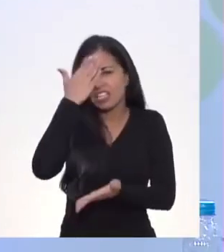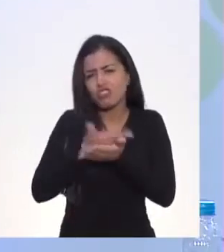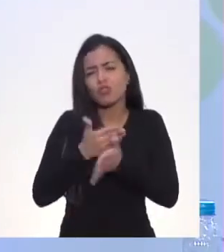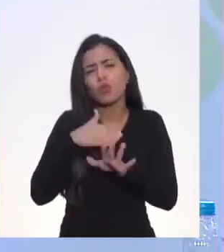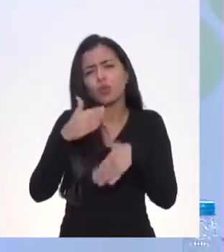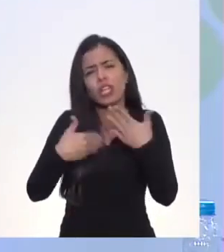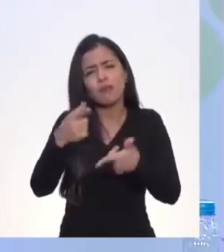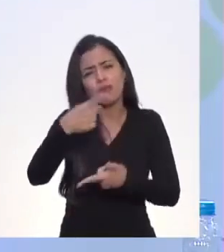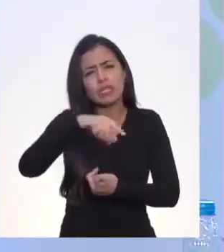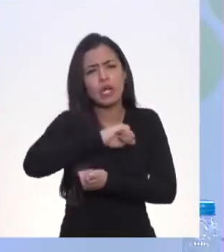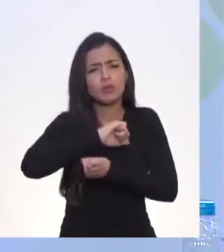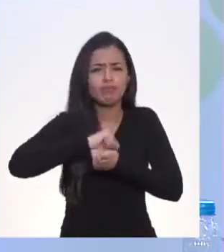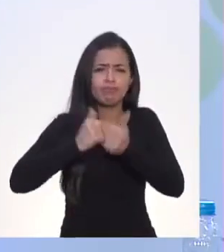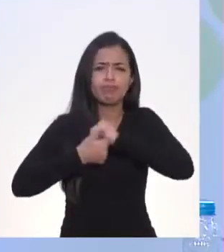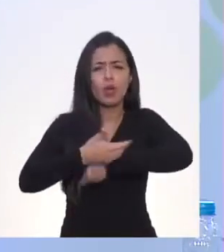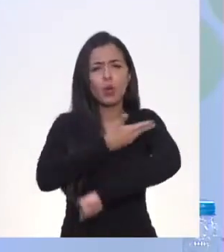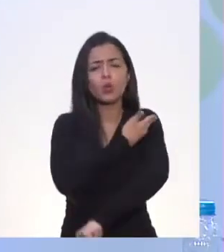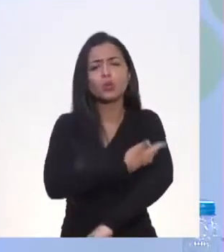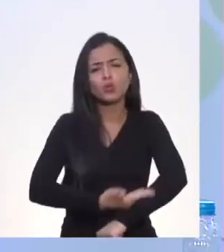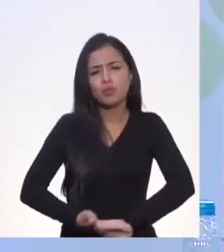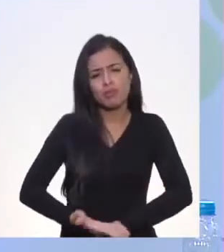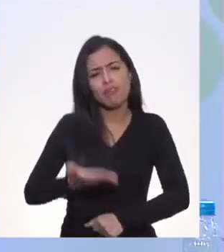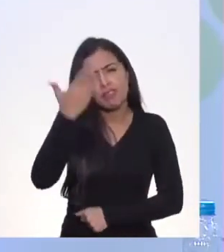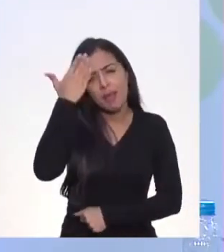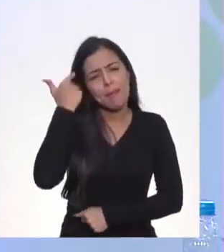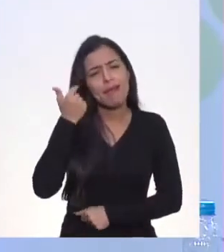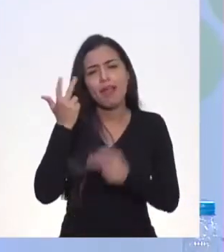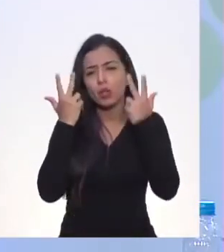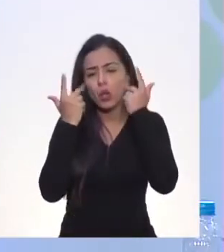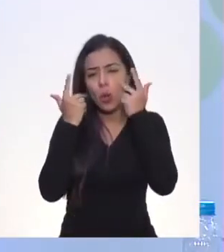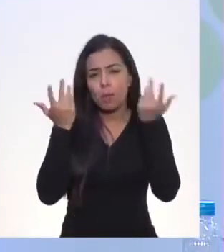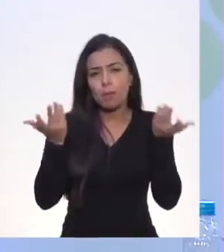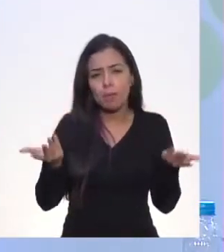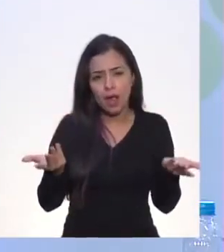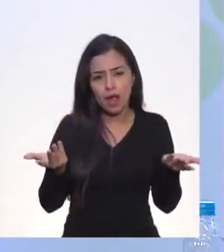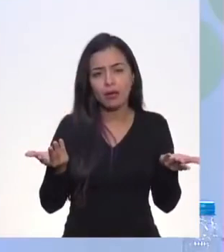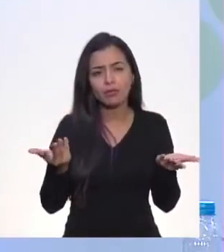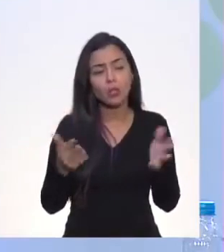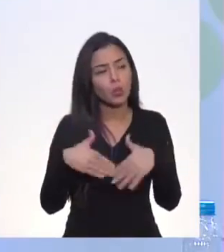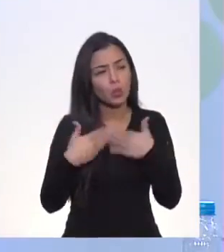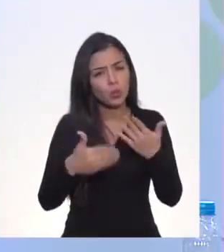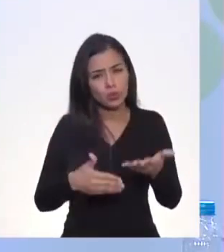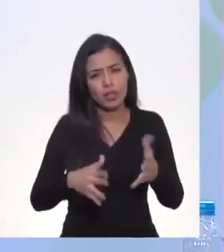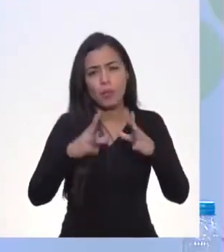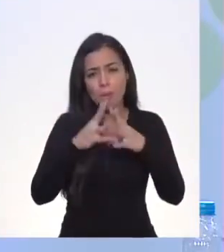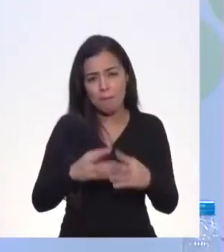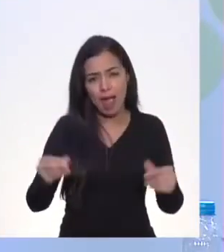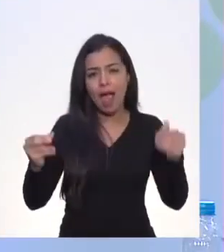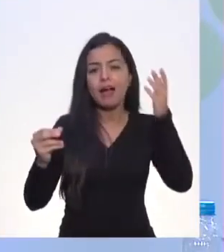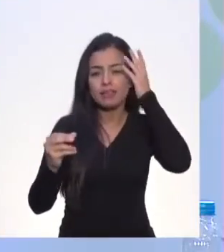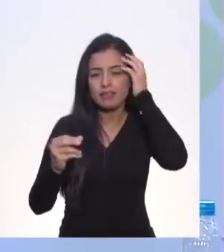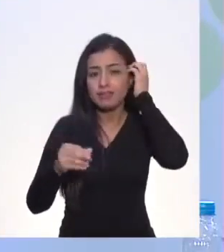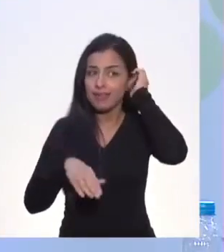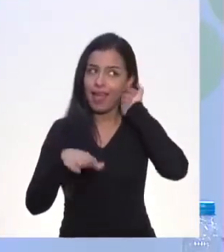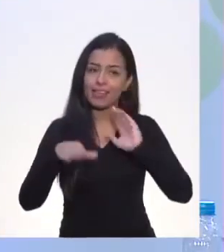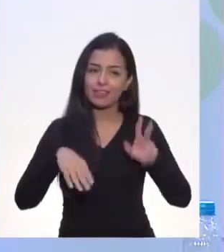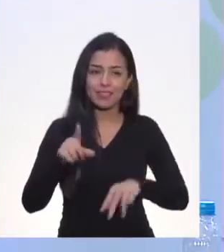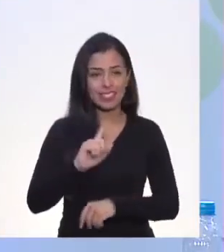já vão se habituando e vão perceber que é assim mesmo, que até com o tempo, né, isso passa. Às vezes não,